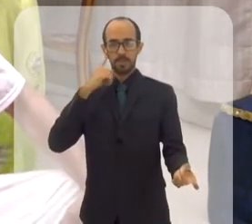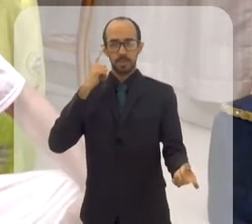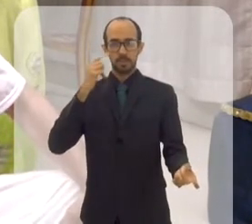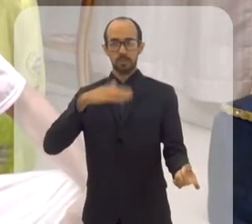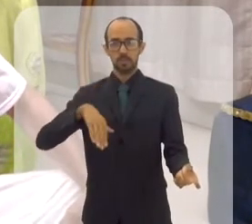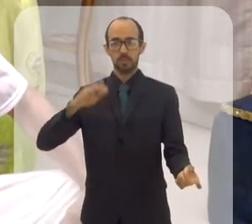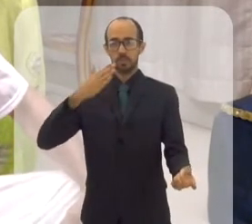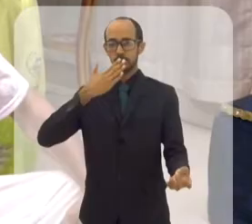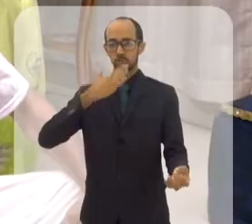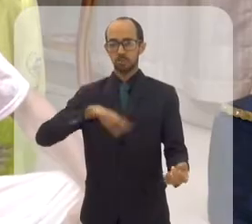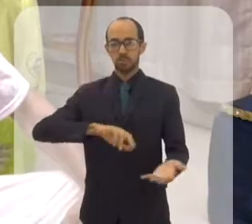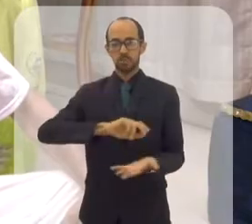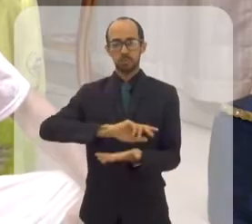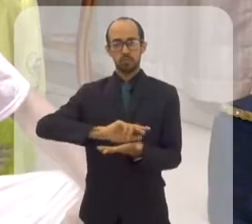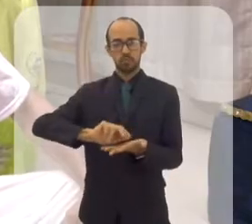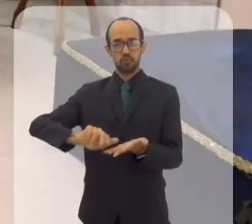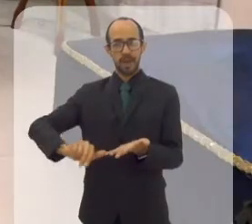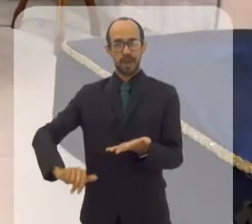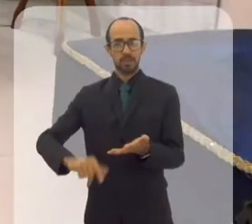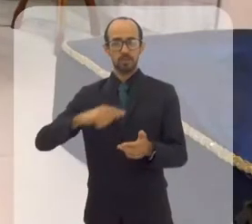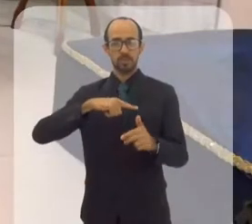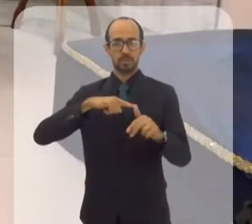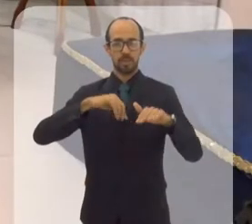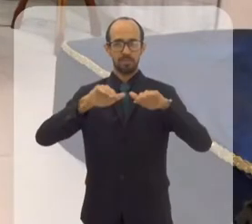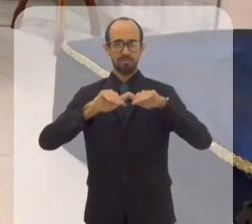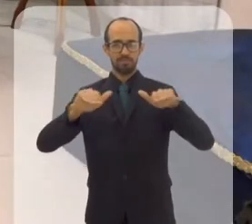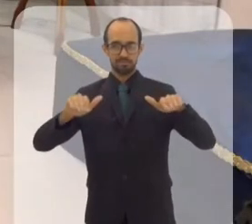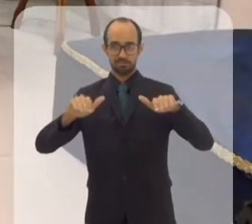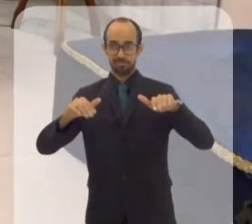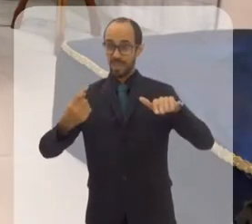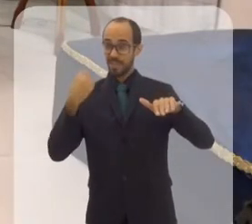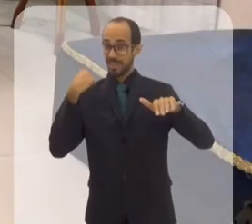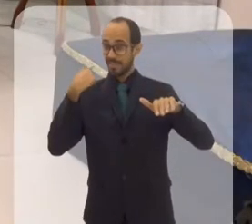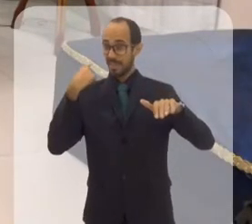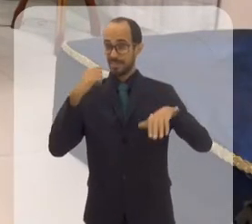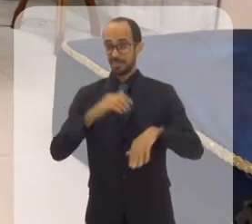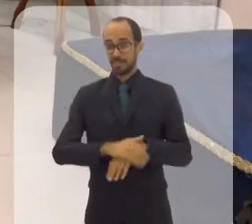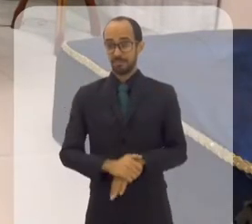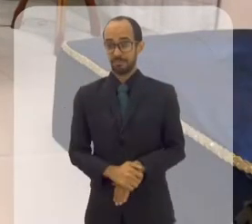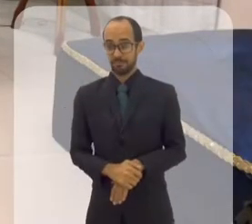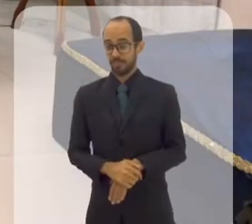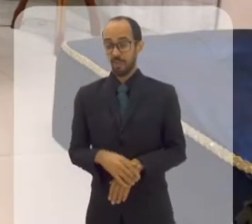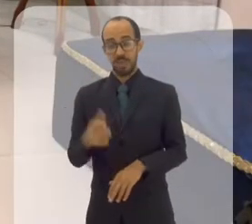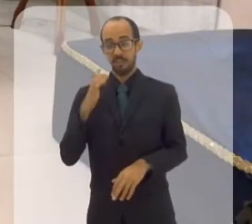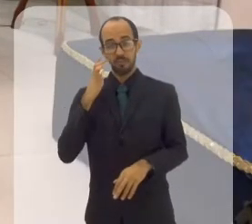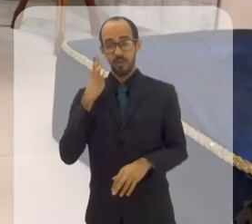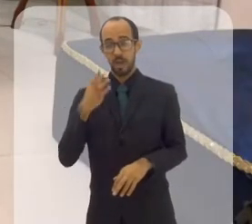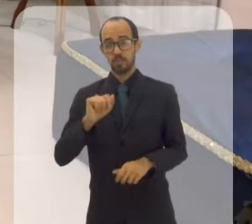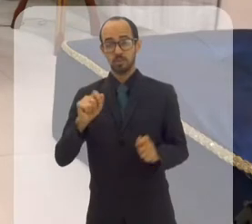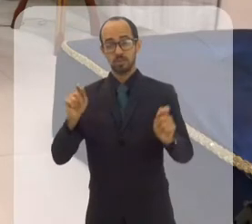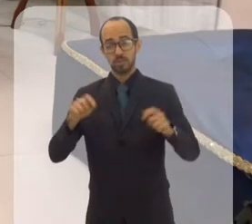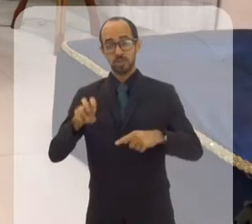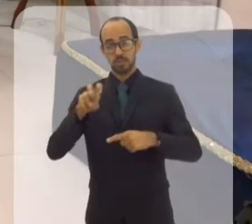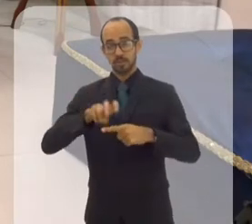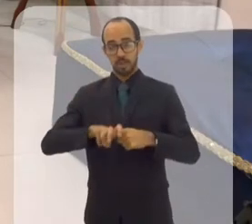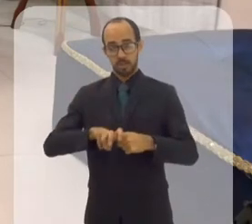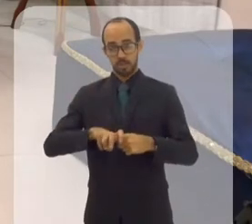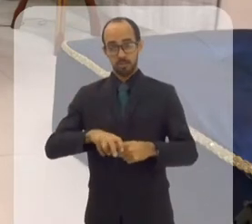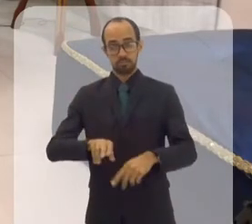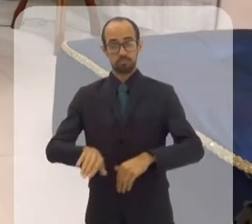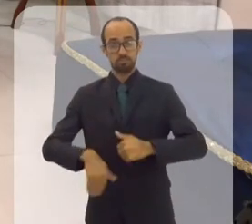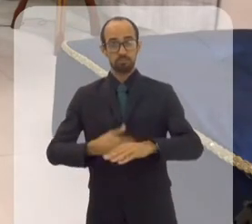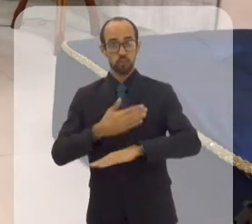da deidade aqui no altar. Certo. Entendeu? Então é uma técnica bem fácil. Você pode